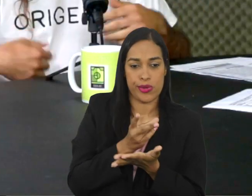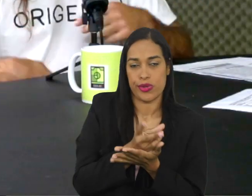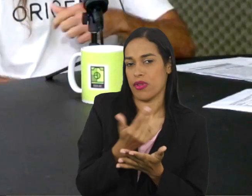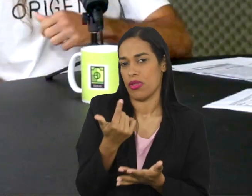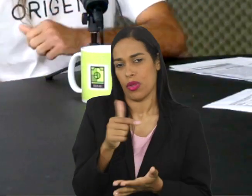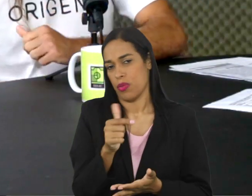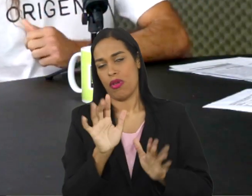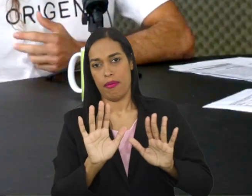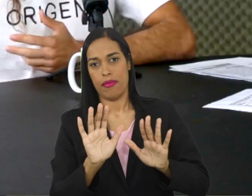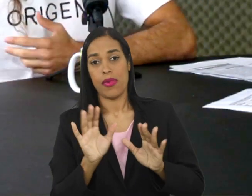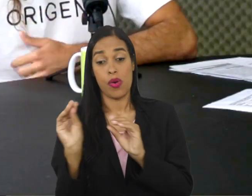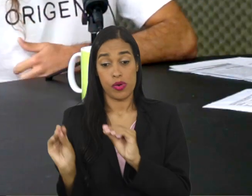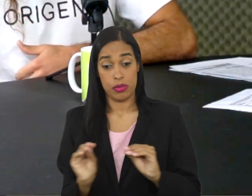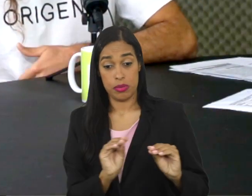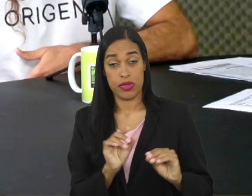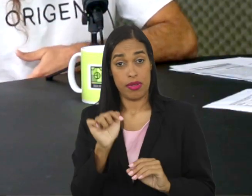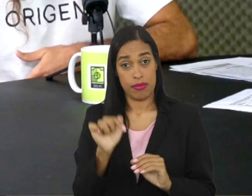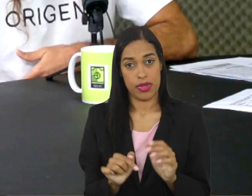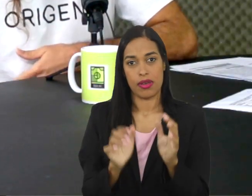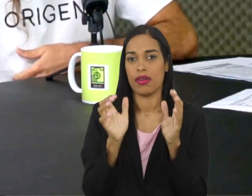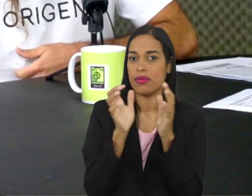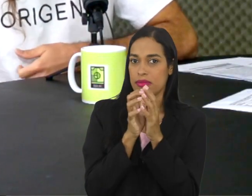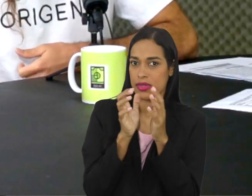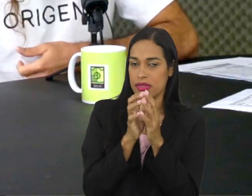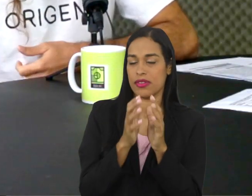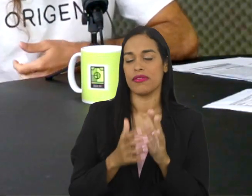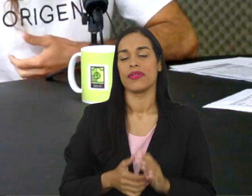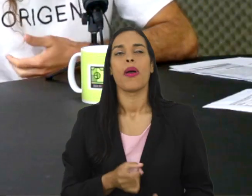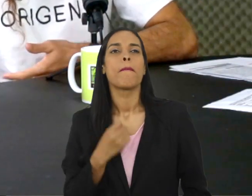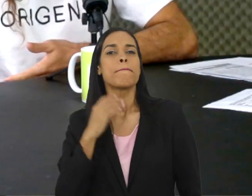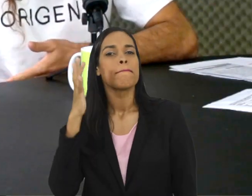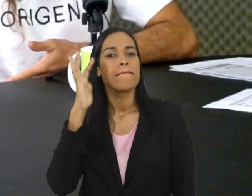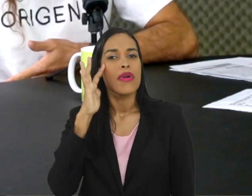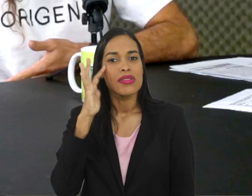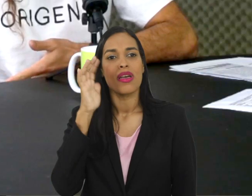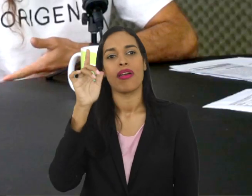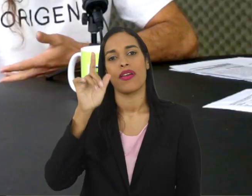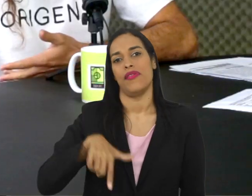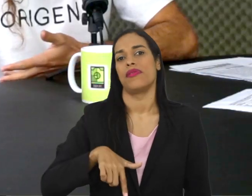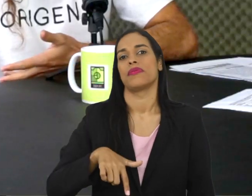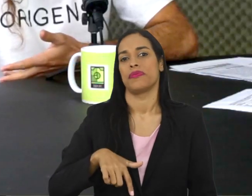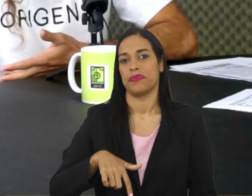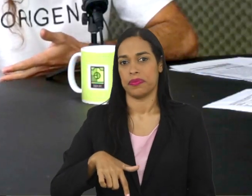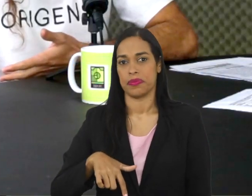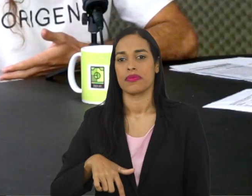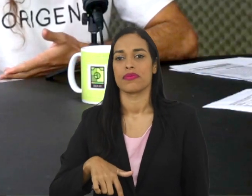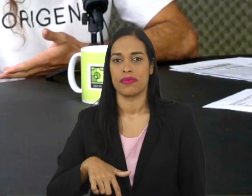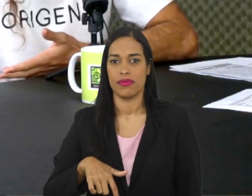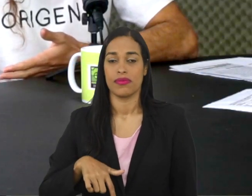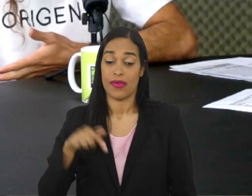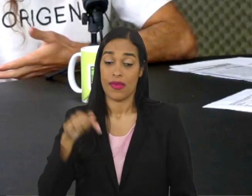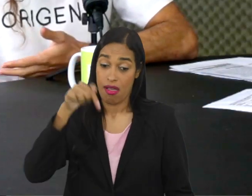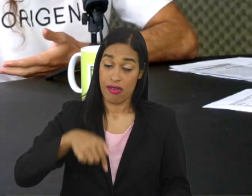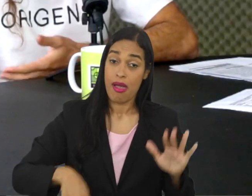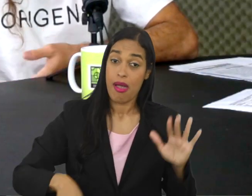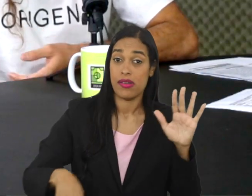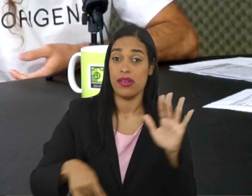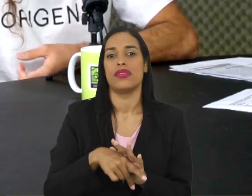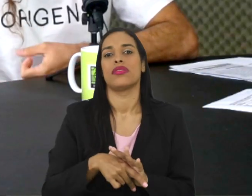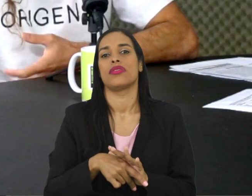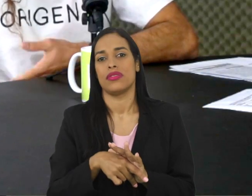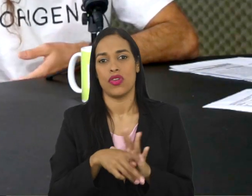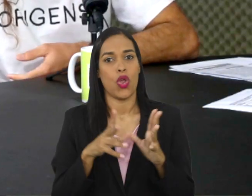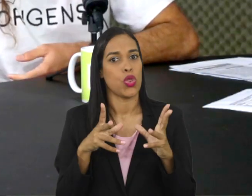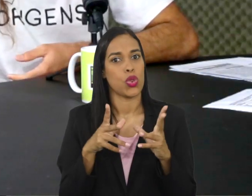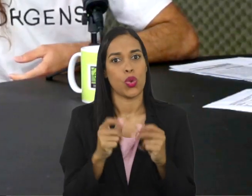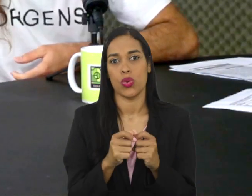outro. Quando eu me mudei para cá, eu achei que eu poderia fazer isso, porque, como eu falei, aqui é a terra onde